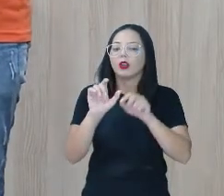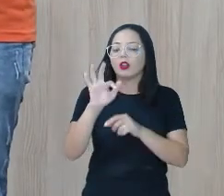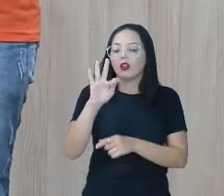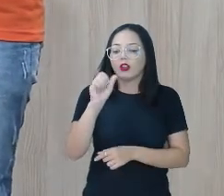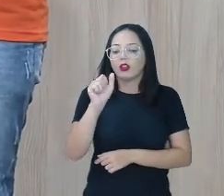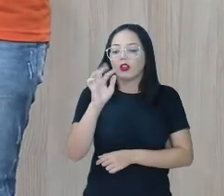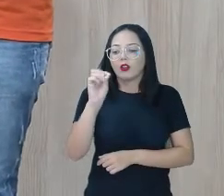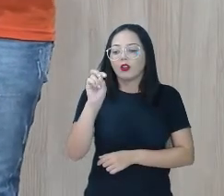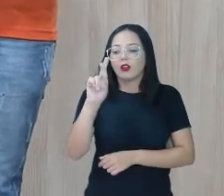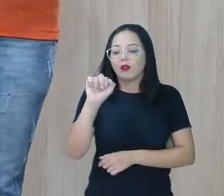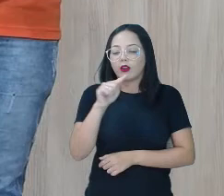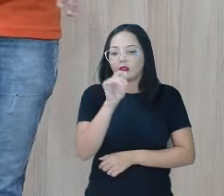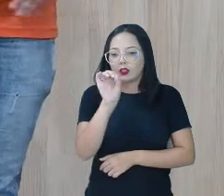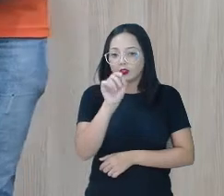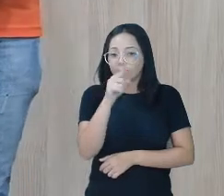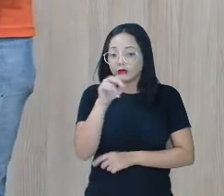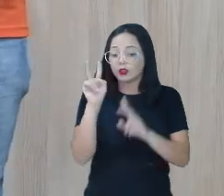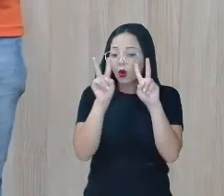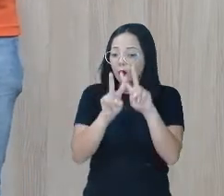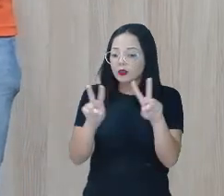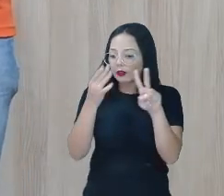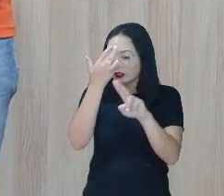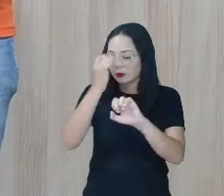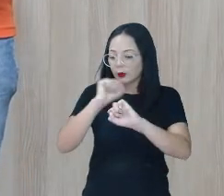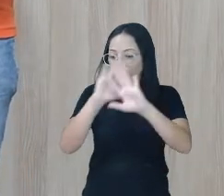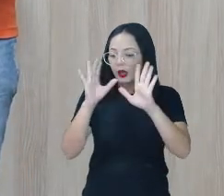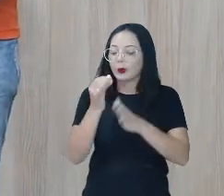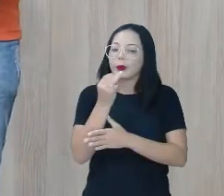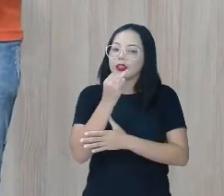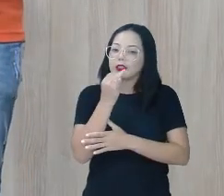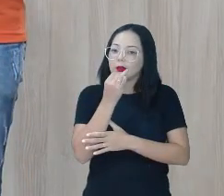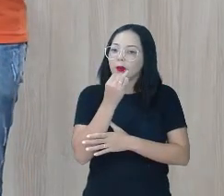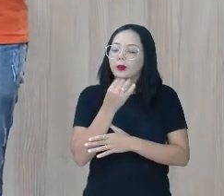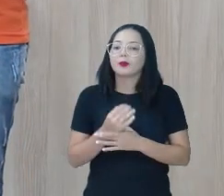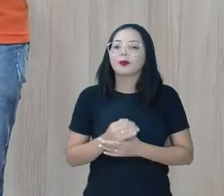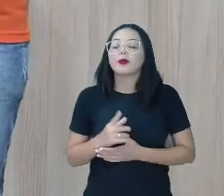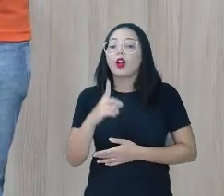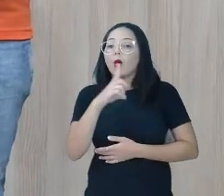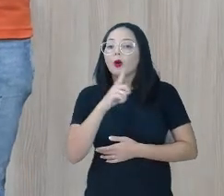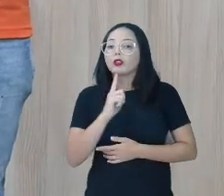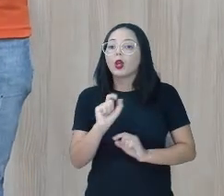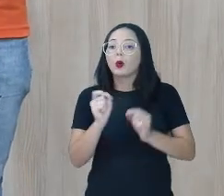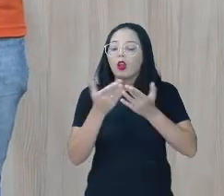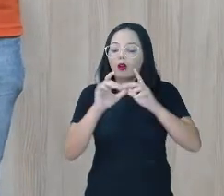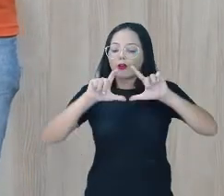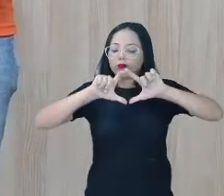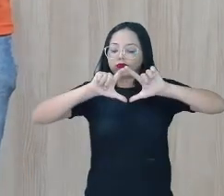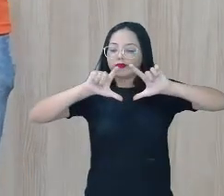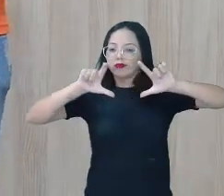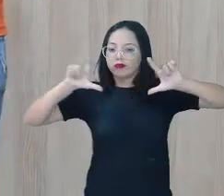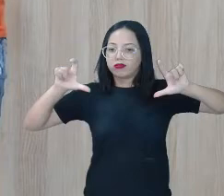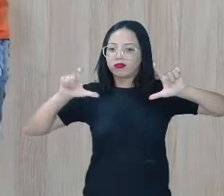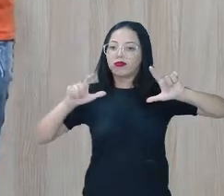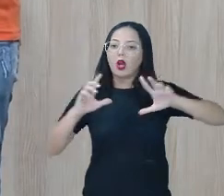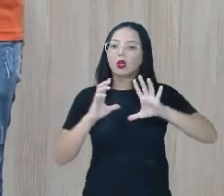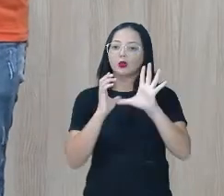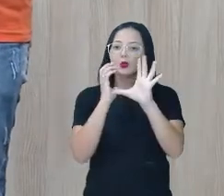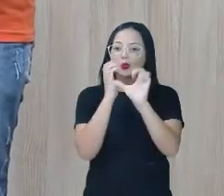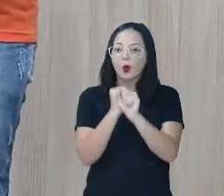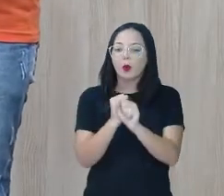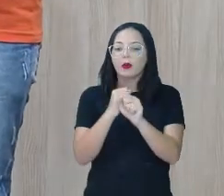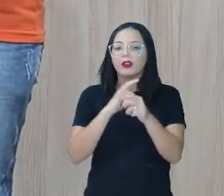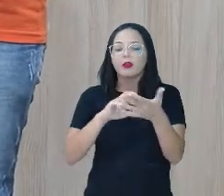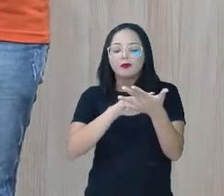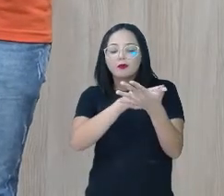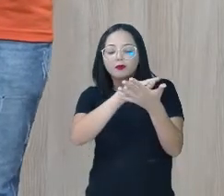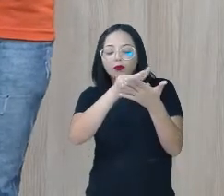fatoração, certo? Então, observa esse exemplo aí, tá? Onde eu tenho uma expressão, a soma de